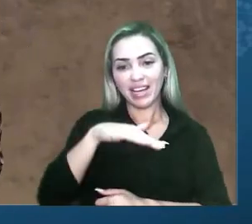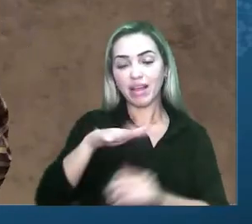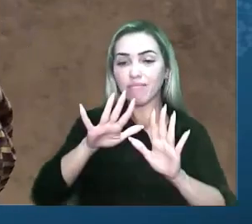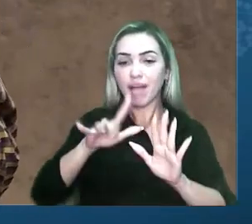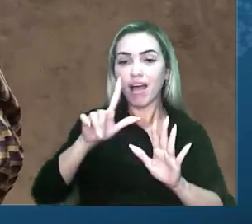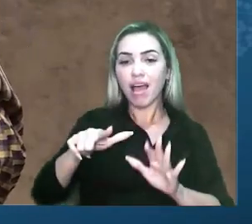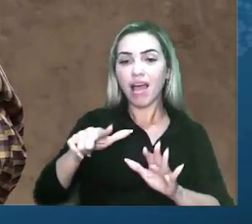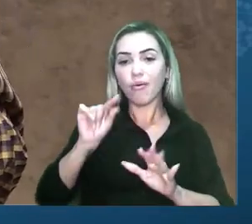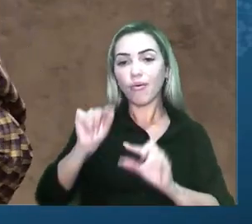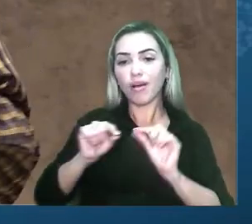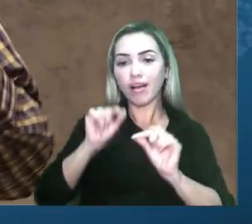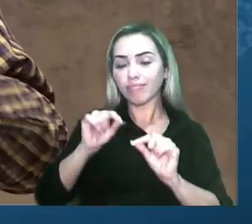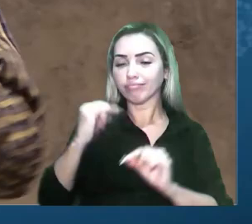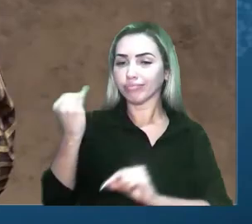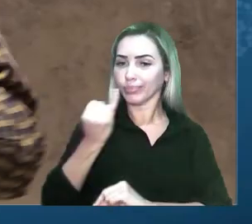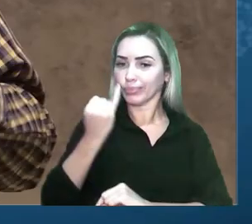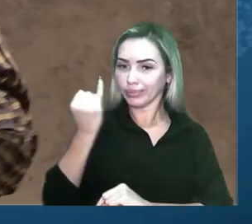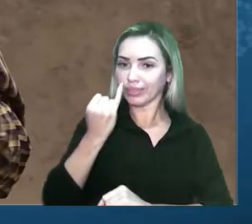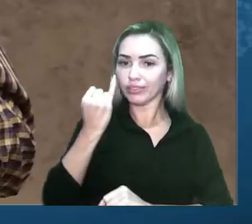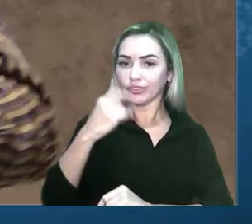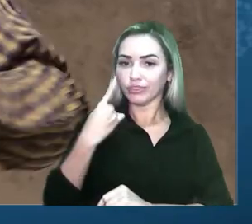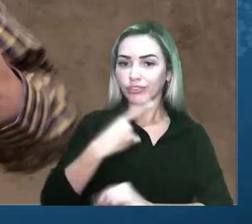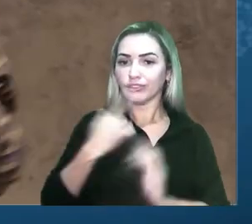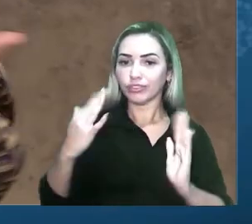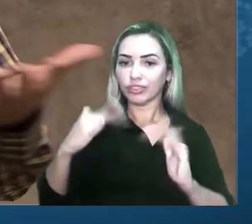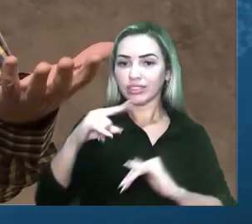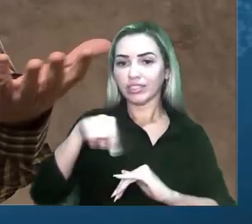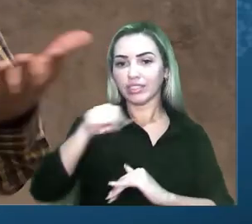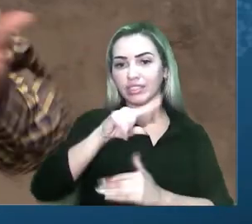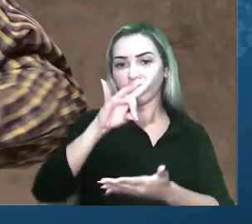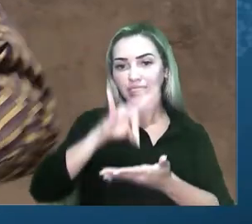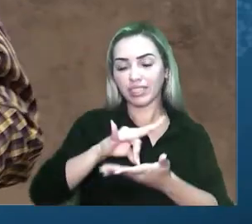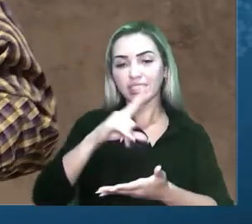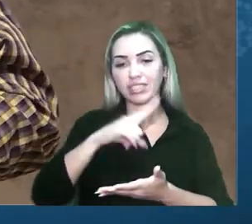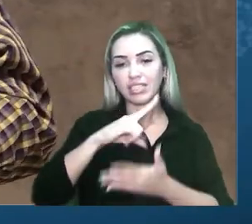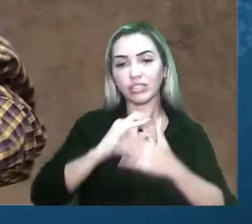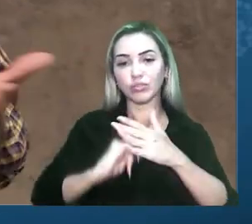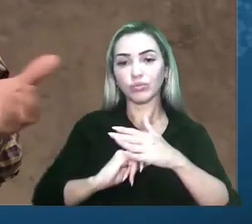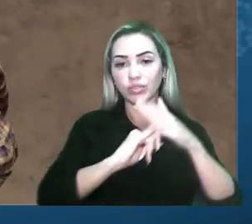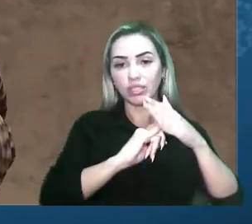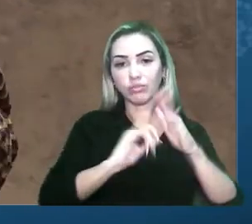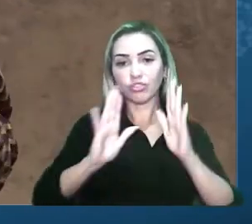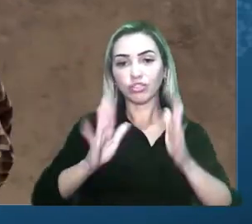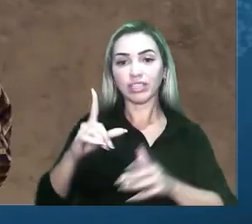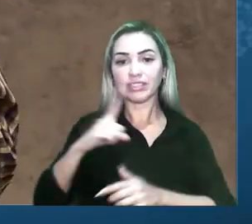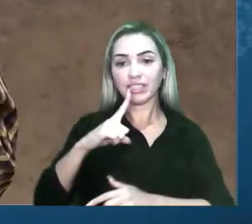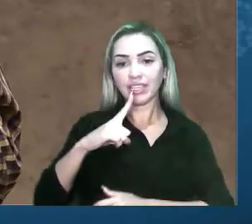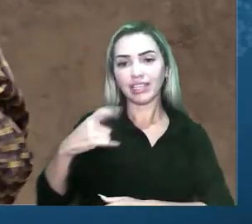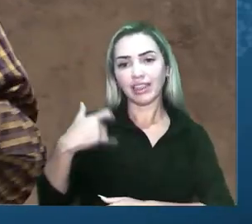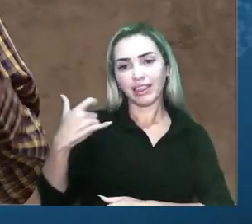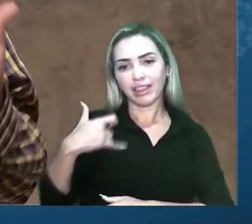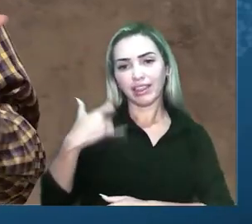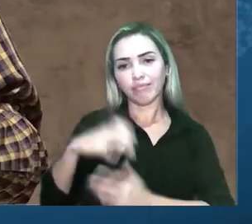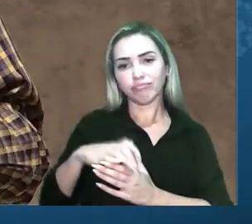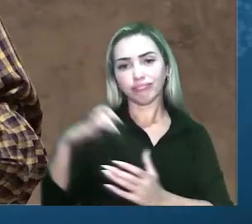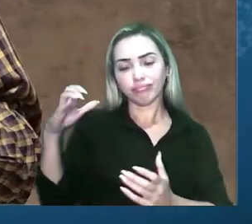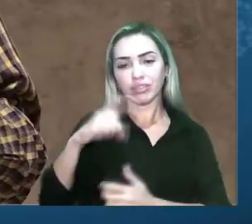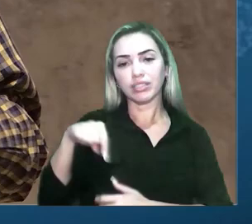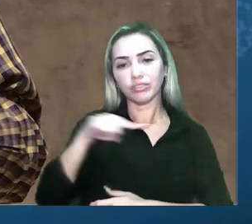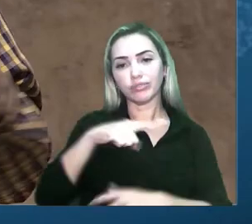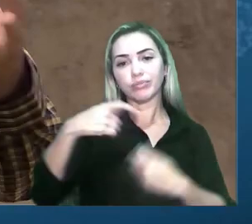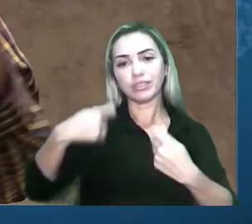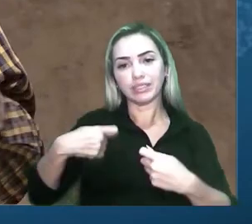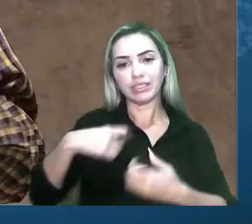absolutamente indispensáveis, né? A gente tem uma instituição que já tem uma certa idade e a gente precisa